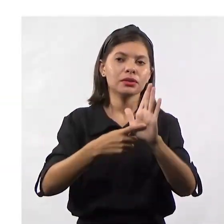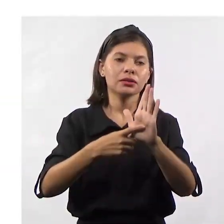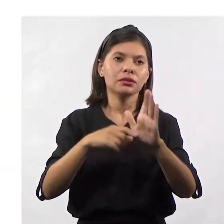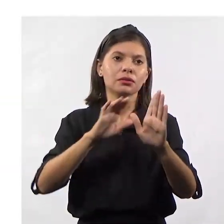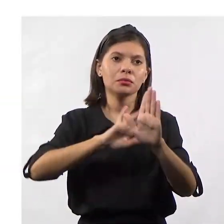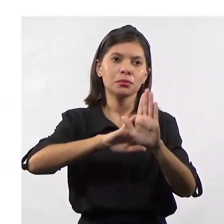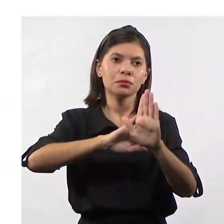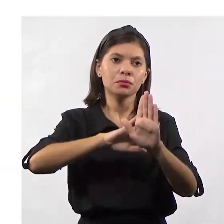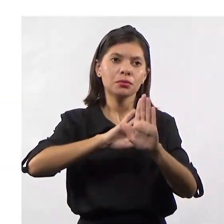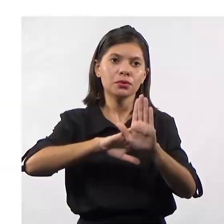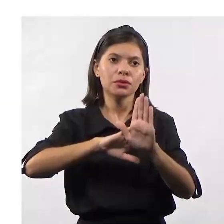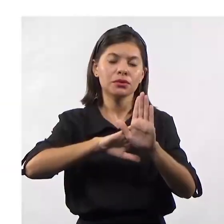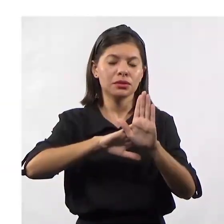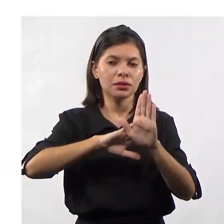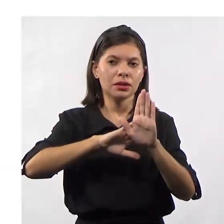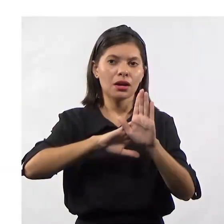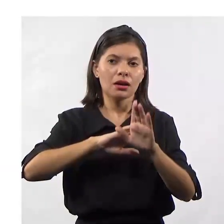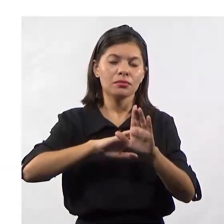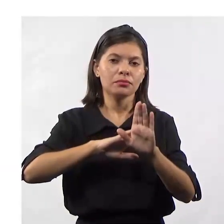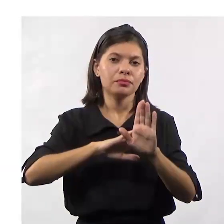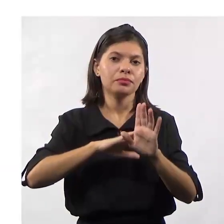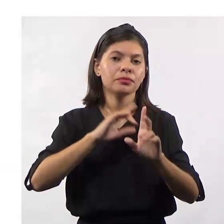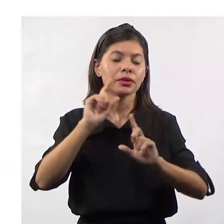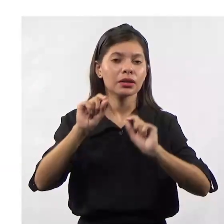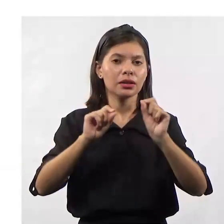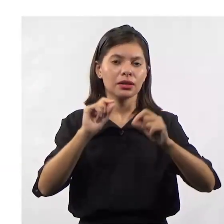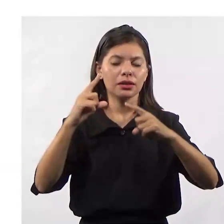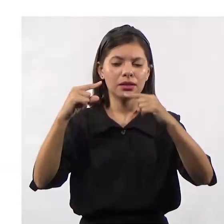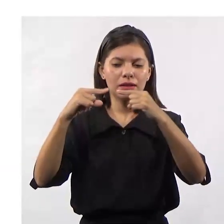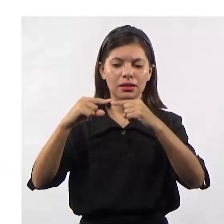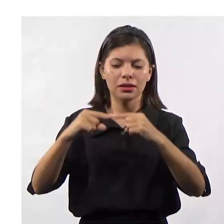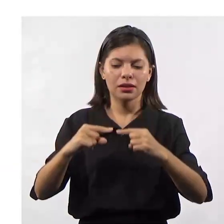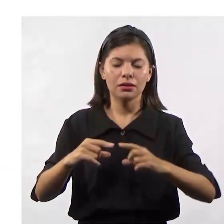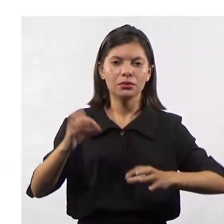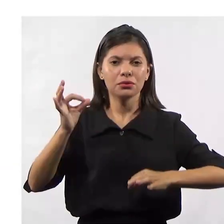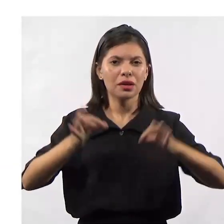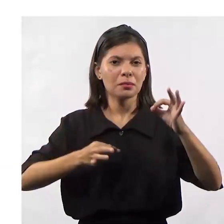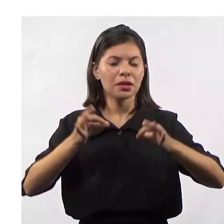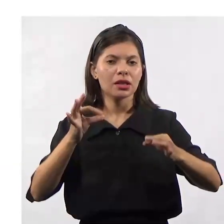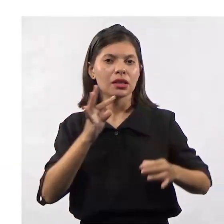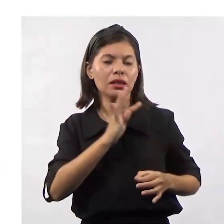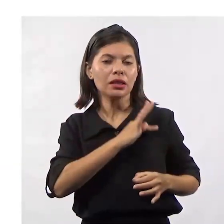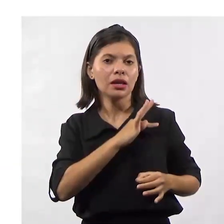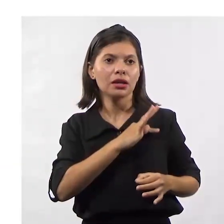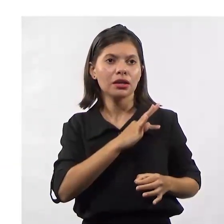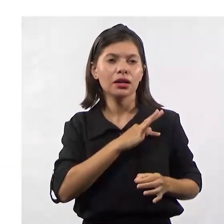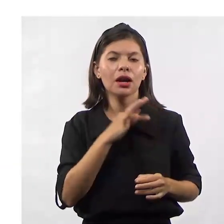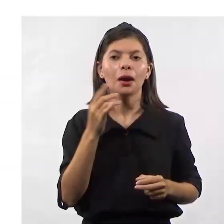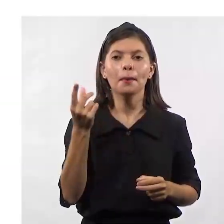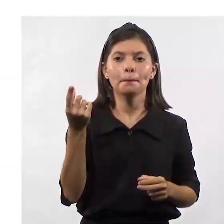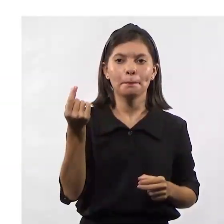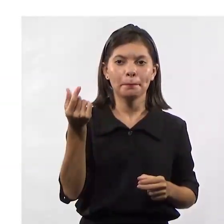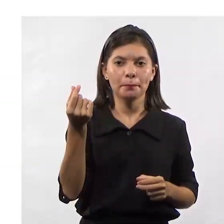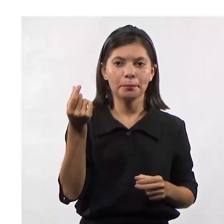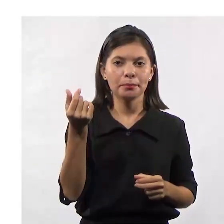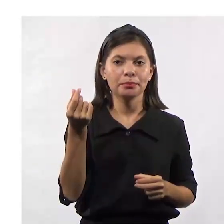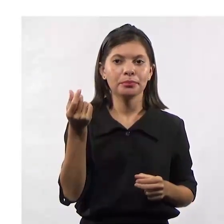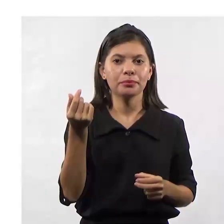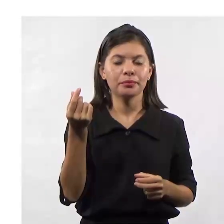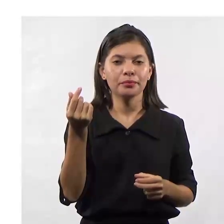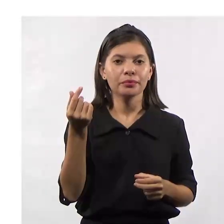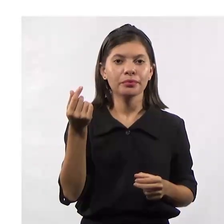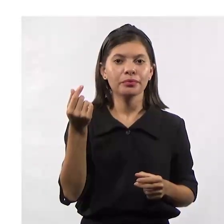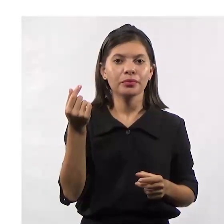lance. E quando for critério de julgamento técnico e preço, 35, ou melhor,